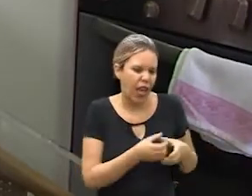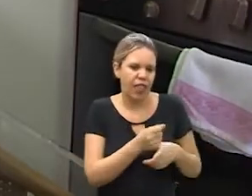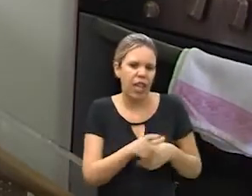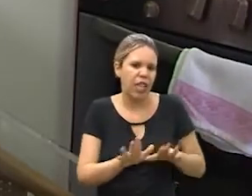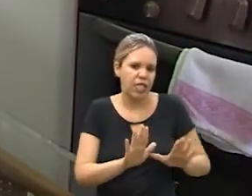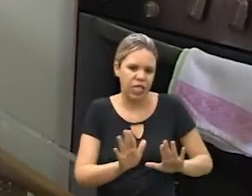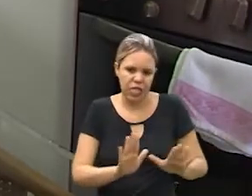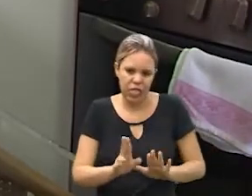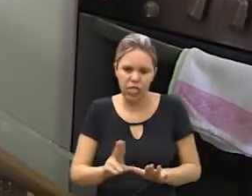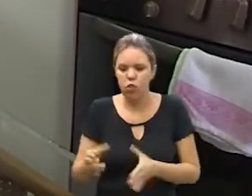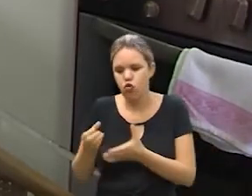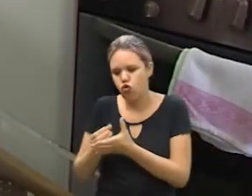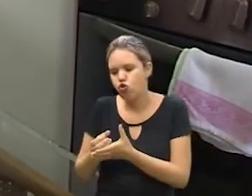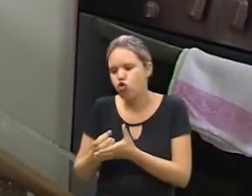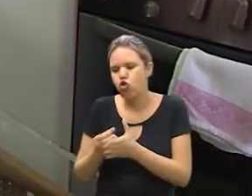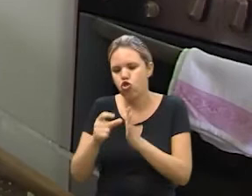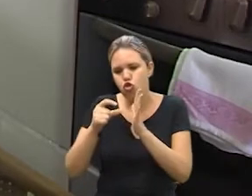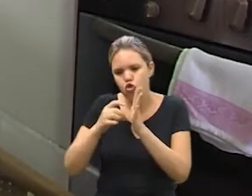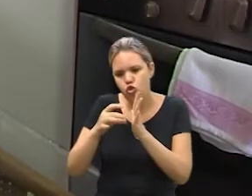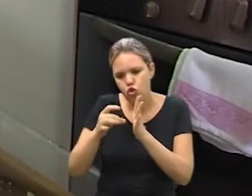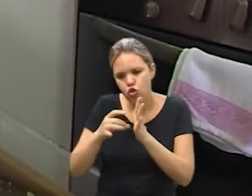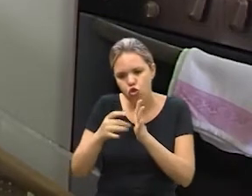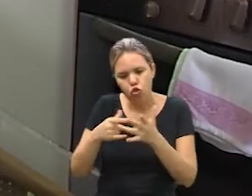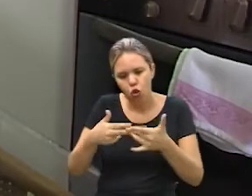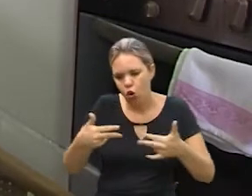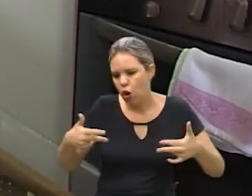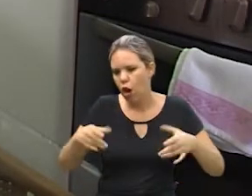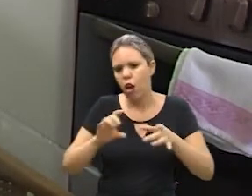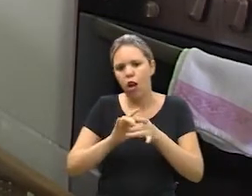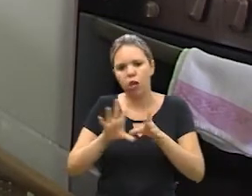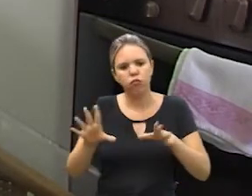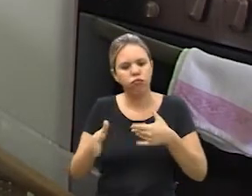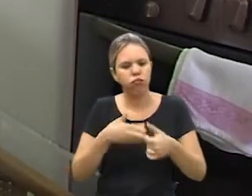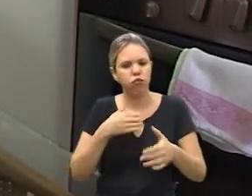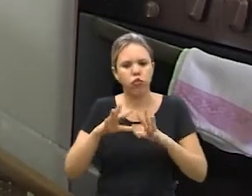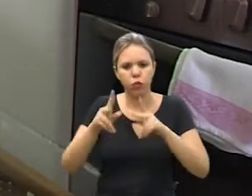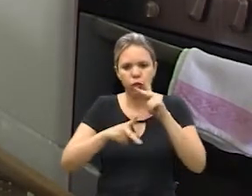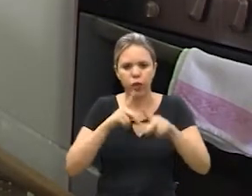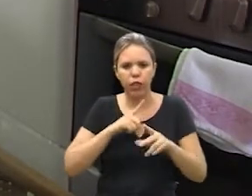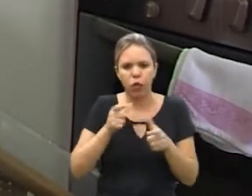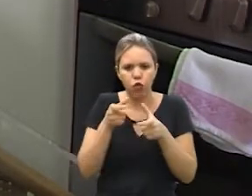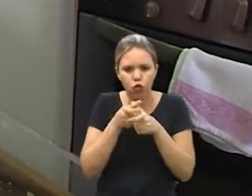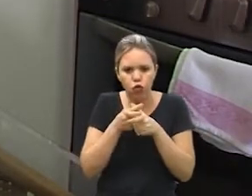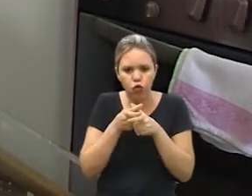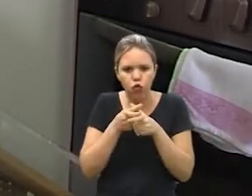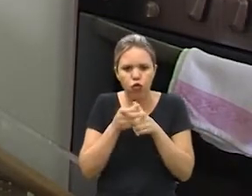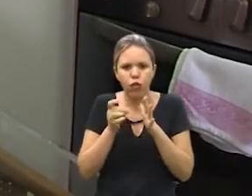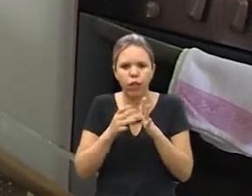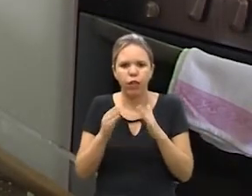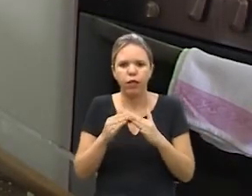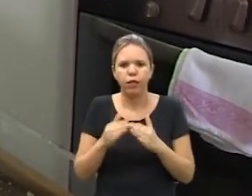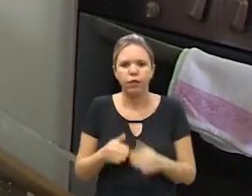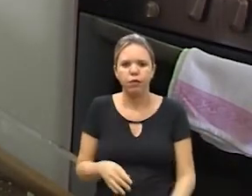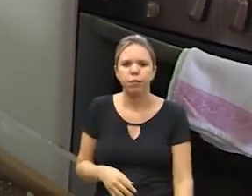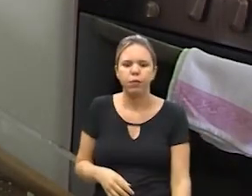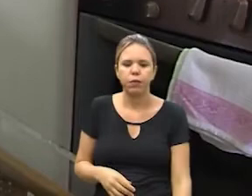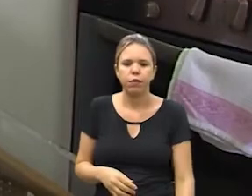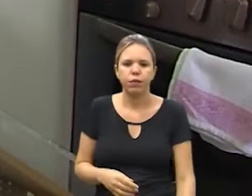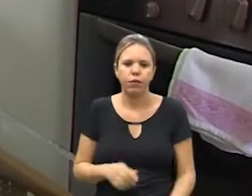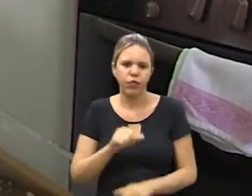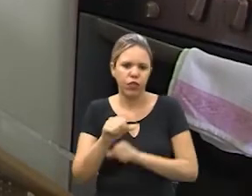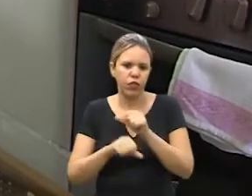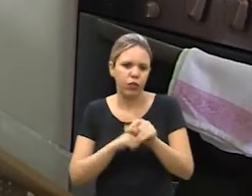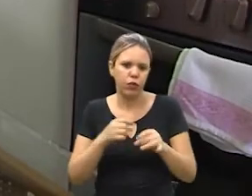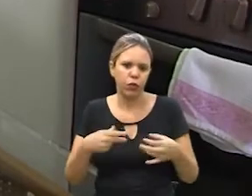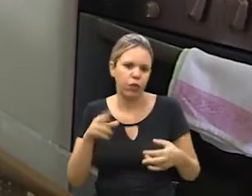que você tem em casa, um copinho de licor, um copinho de pinga. Sabe assim, todo mundo tem um cacarequinho de vidro em casa que pode virar